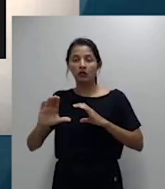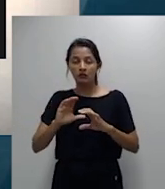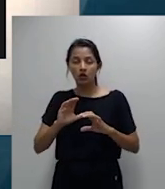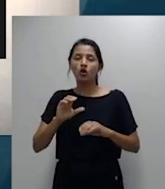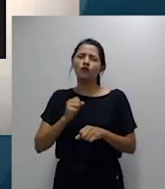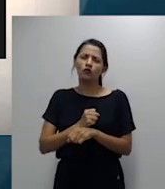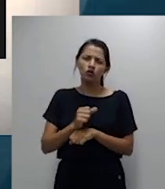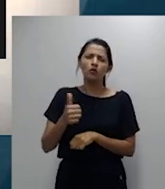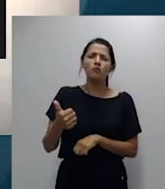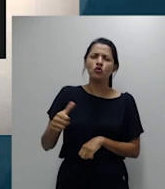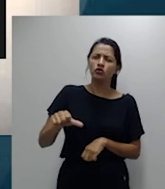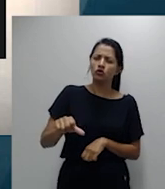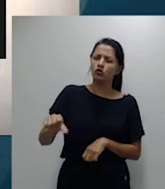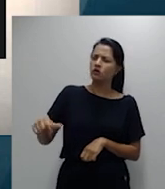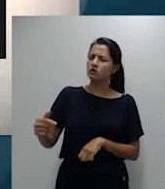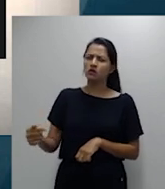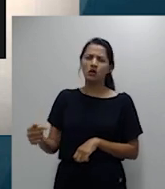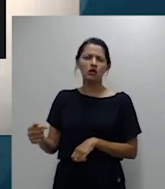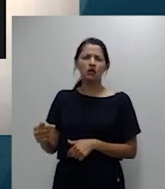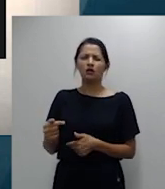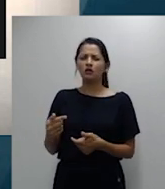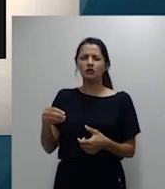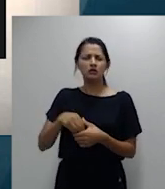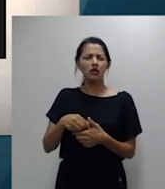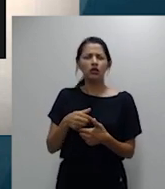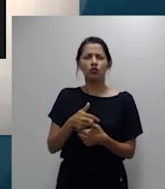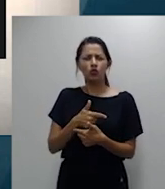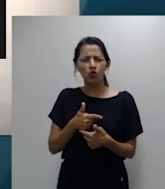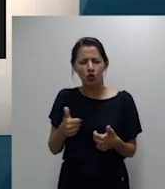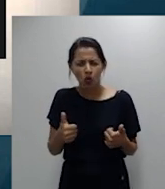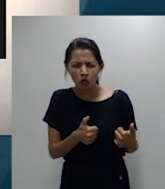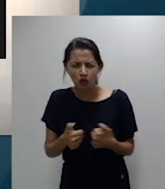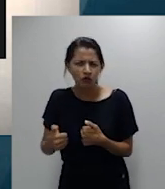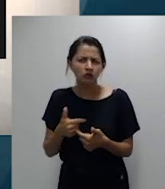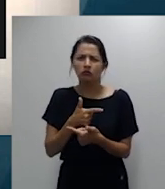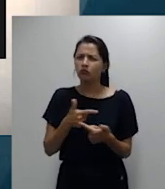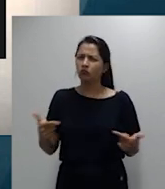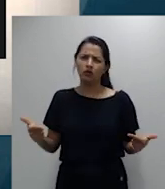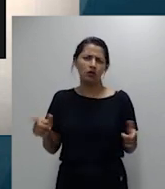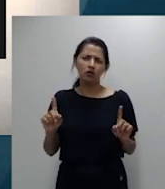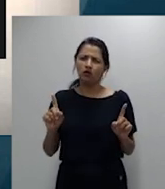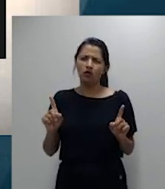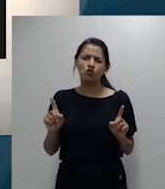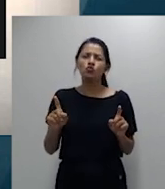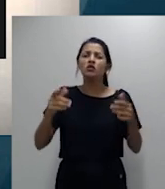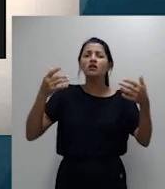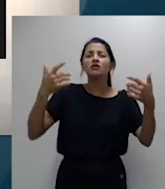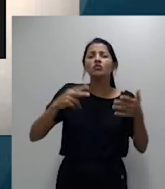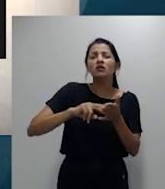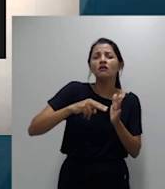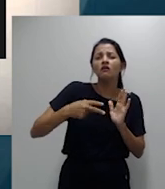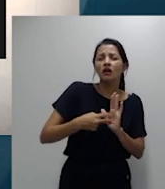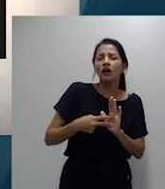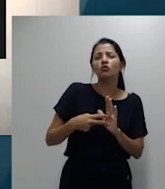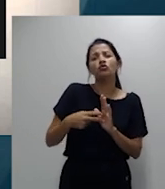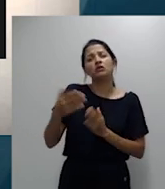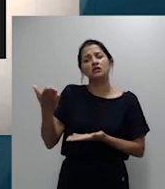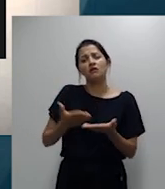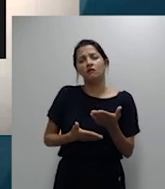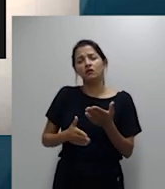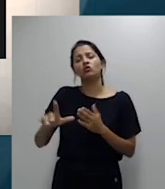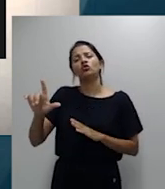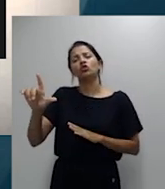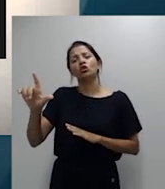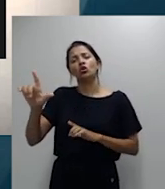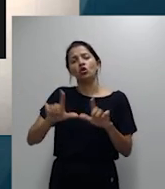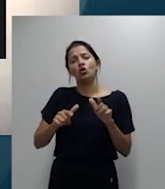1997 não possui conflito em relação a definição do que é serviço de e em relação a